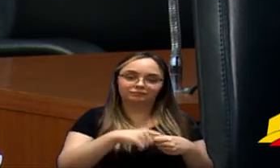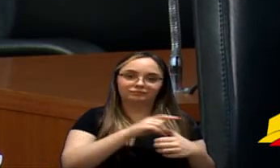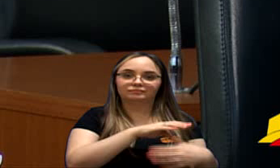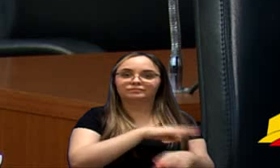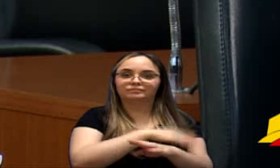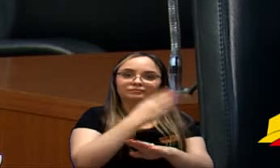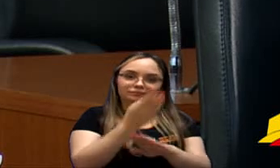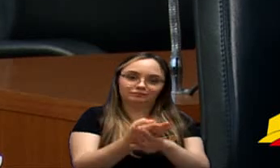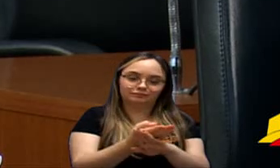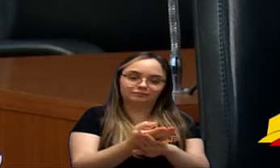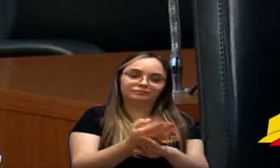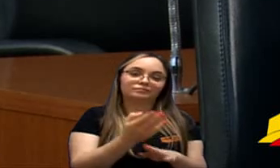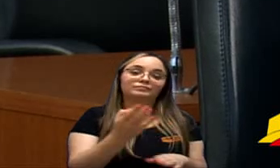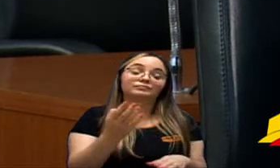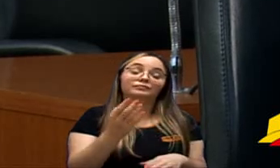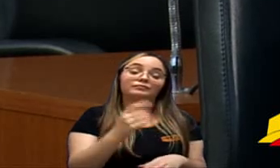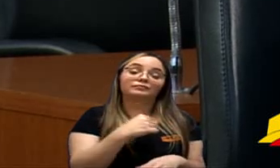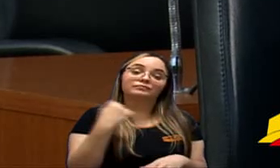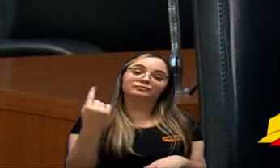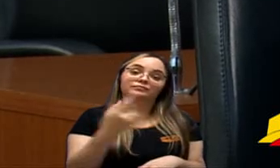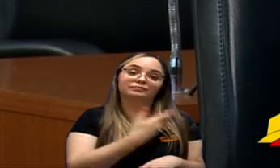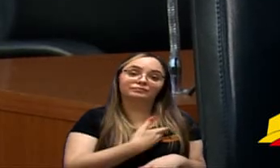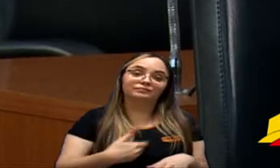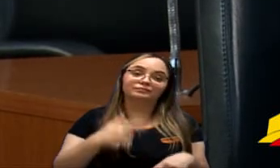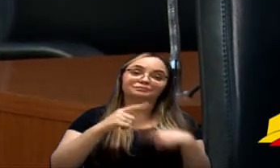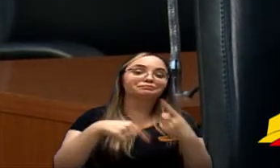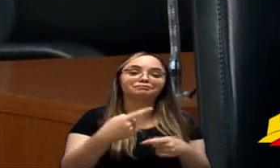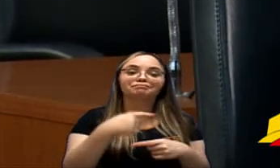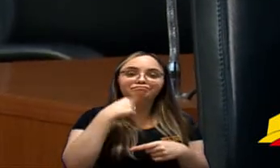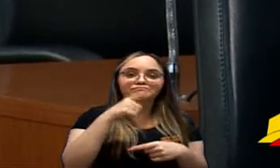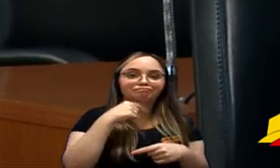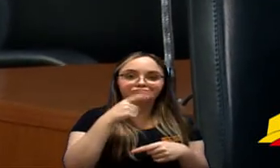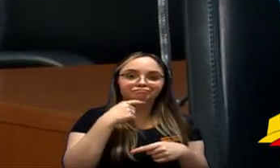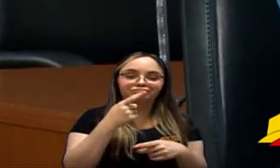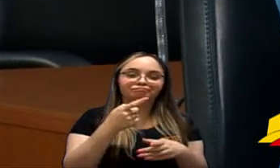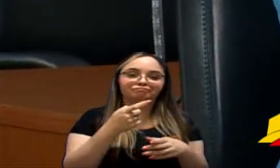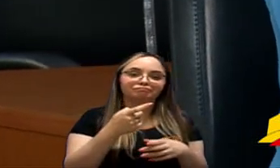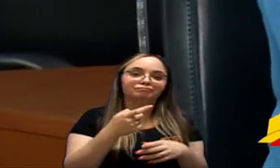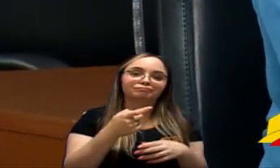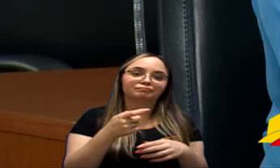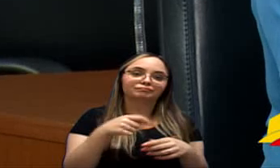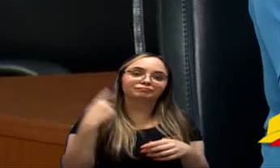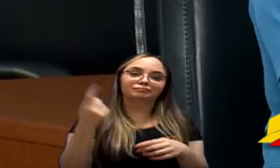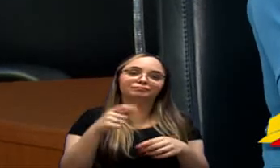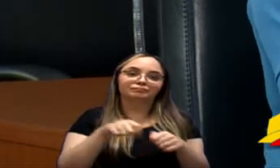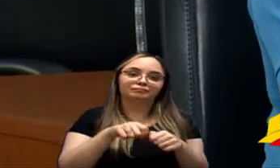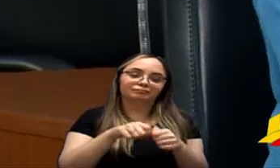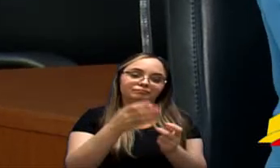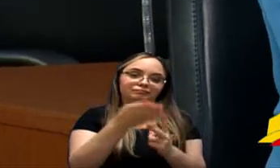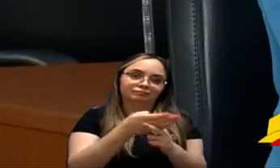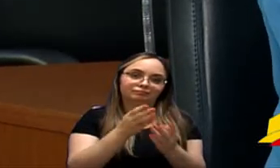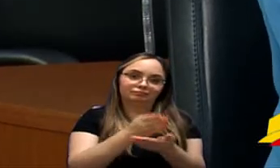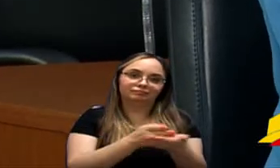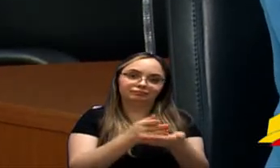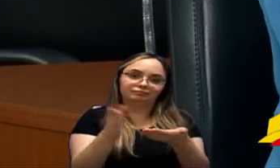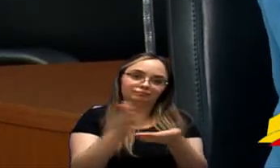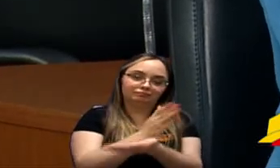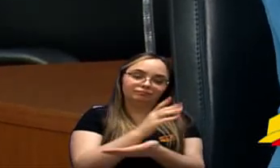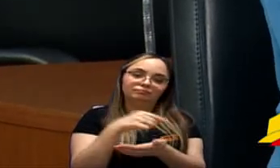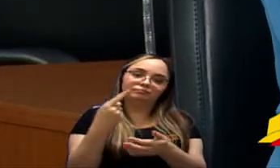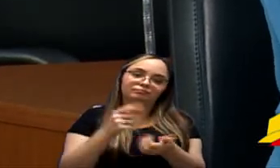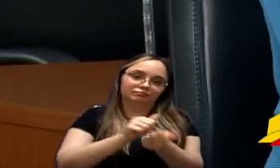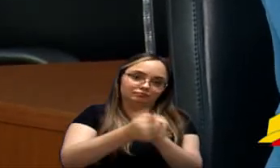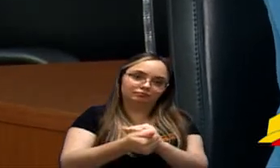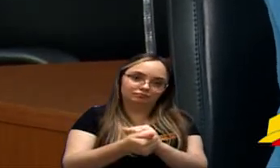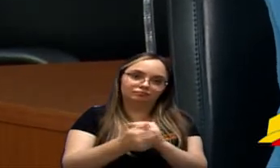né? E depois o governo anterior não tinha como atender, foi feito as compartilhadas e foi adaptado esse prédio